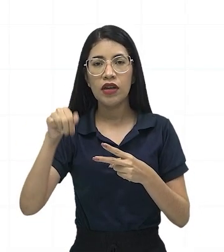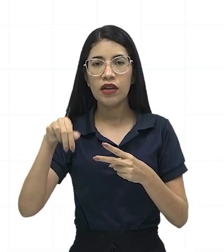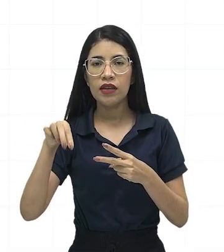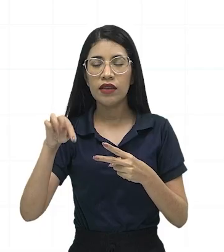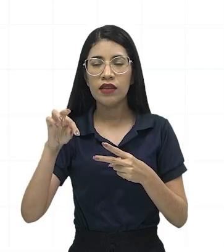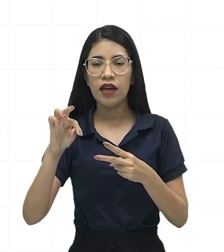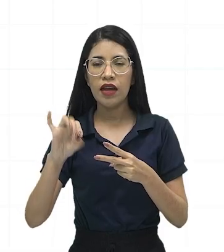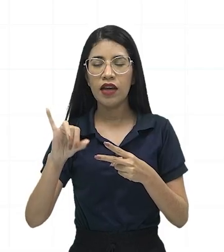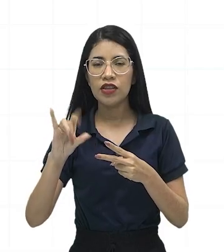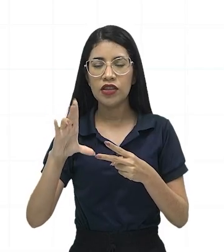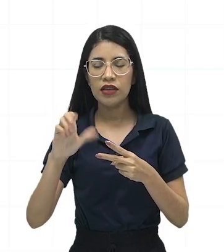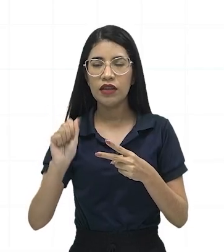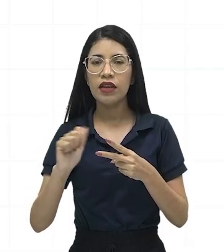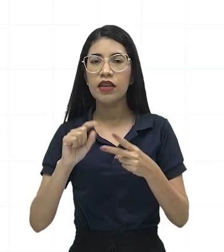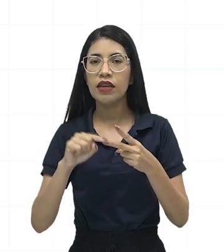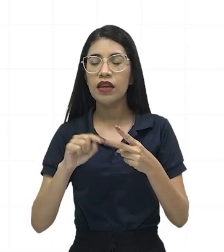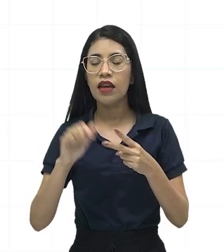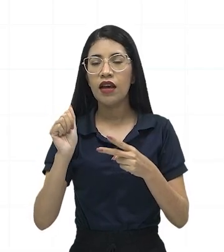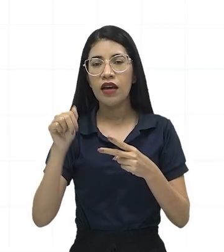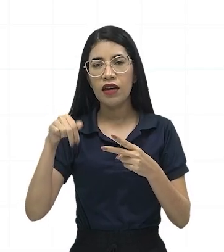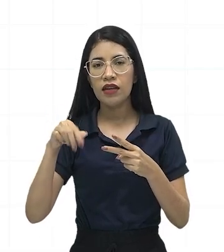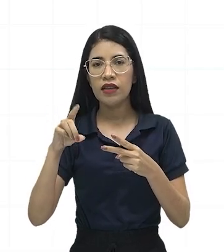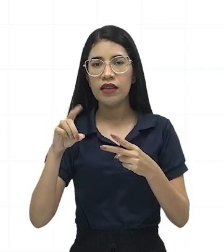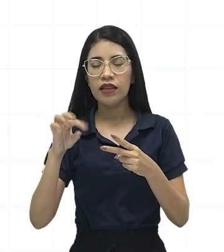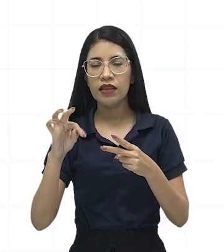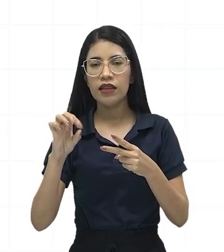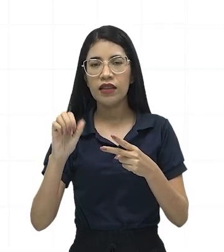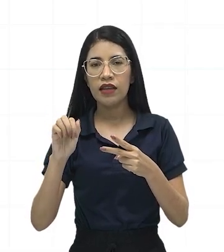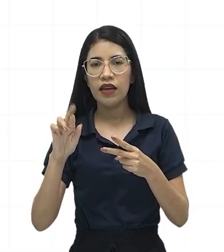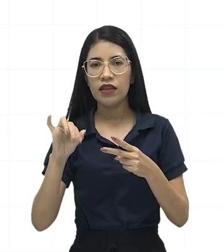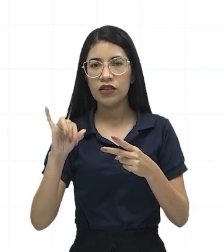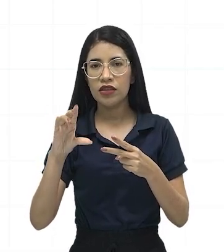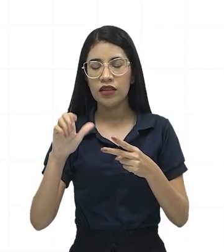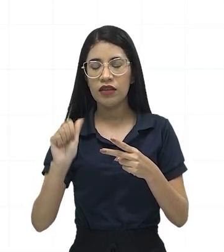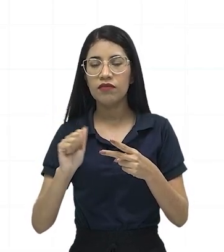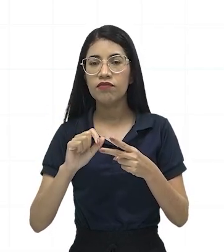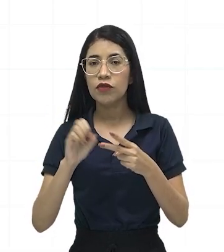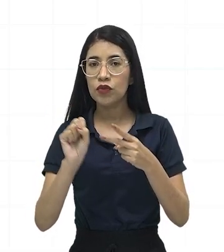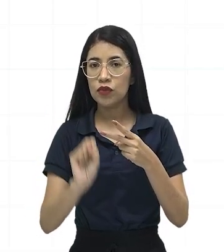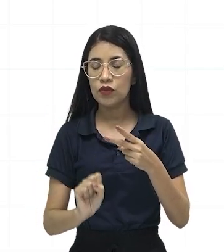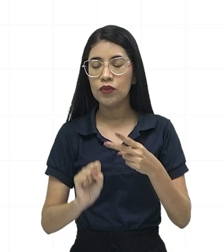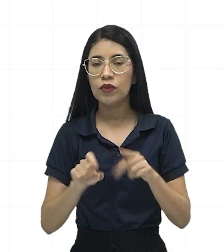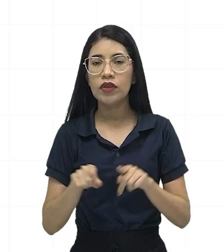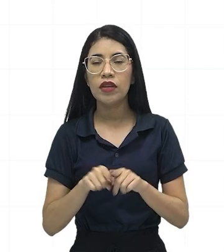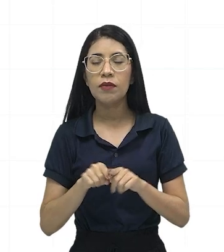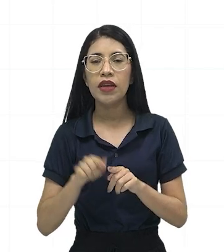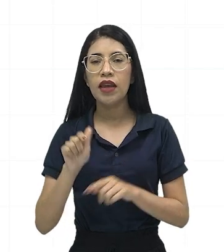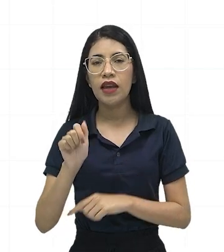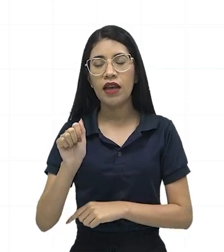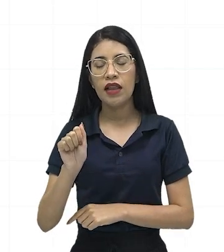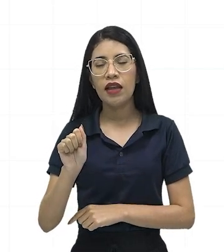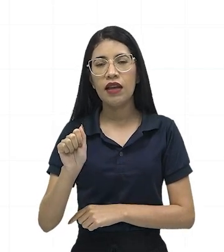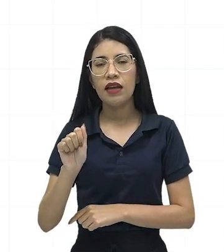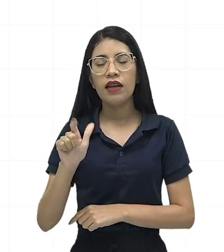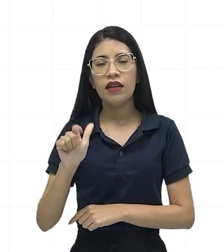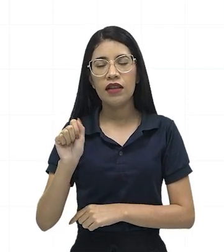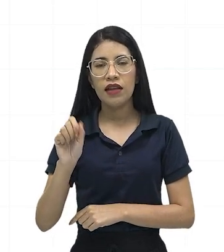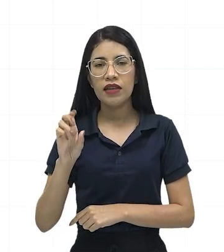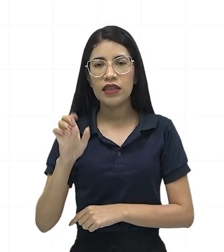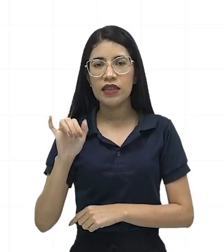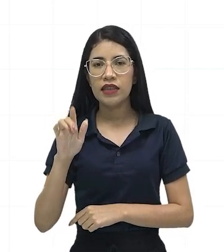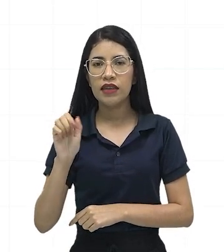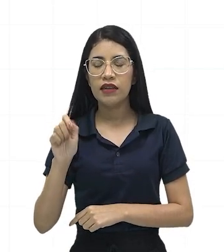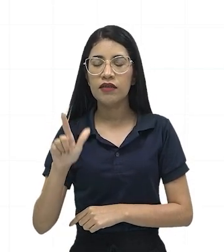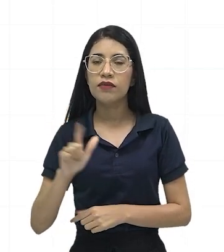polar antártica, a que está ao sul. Também chamada de zona glacial.